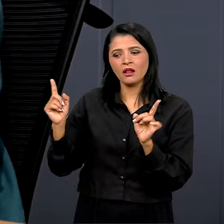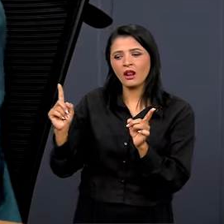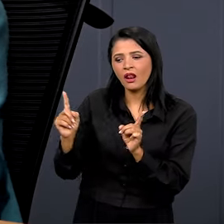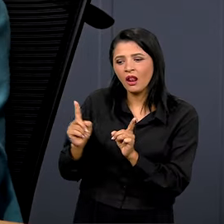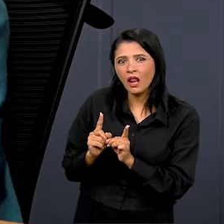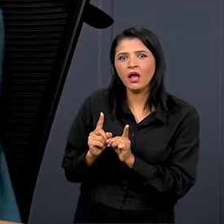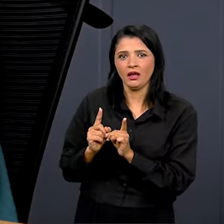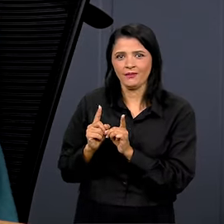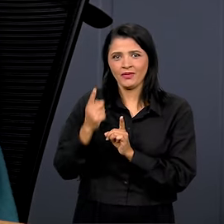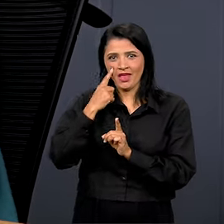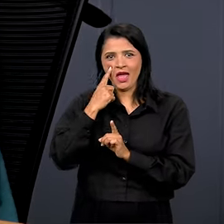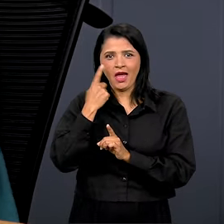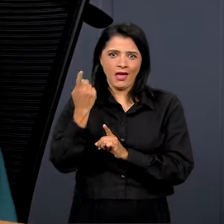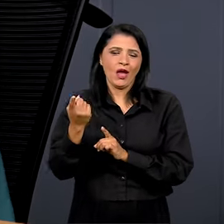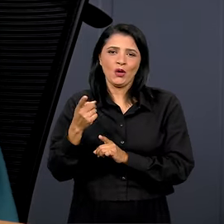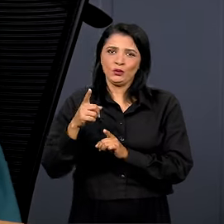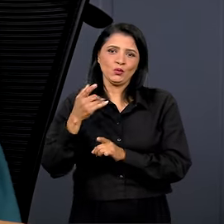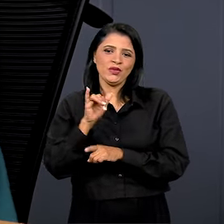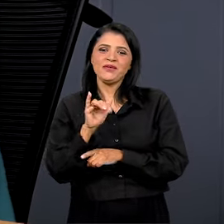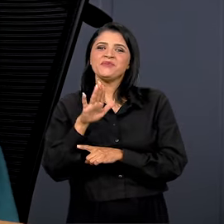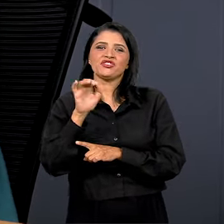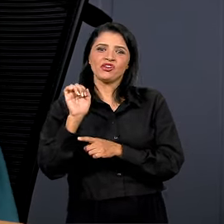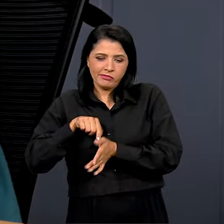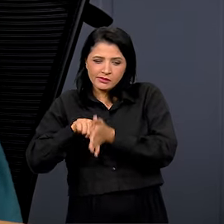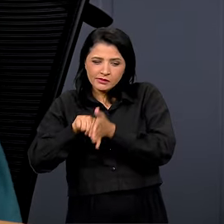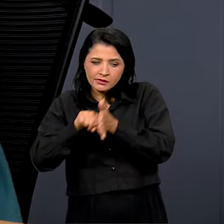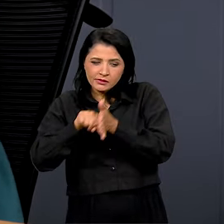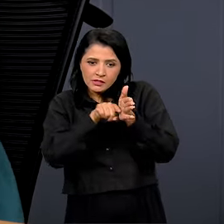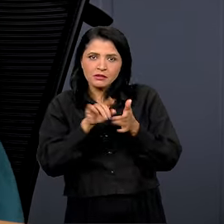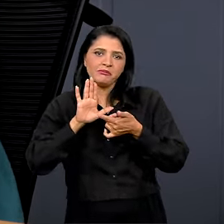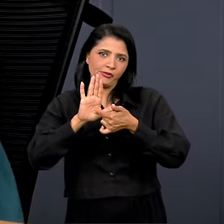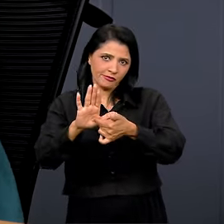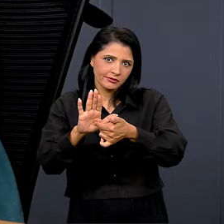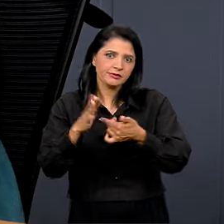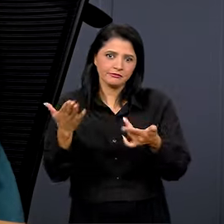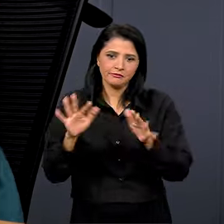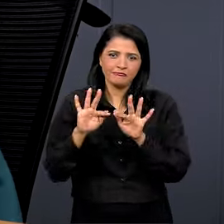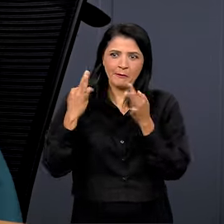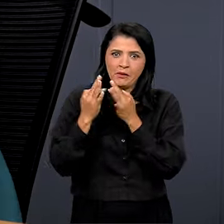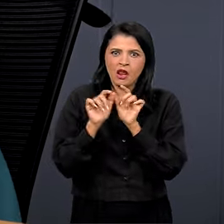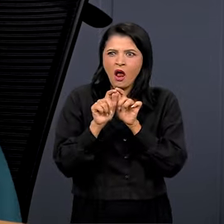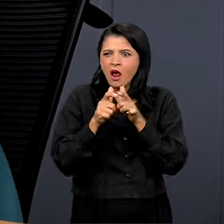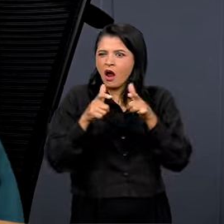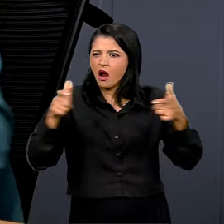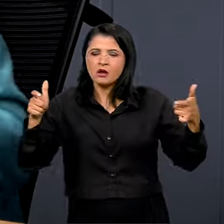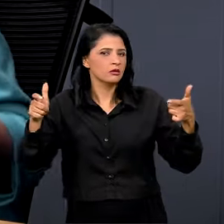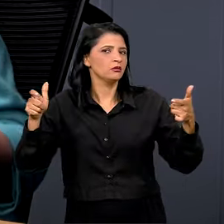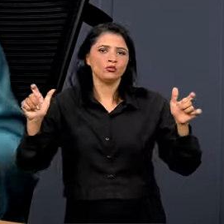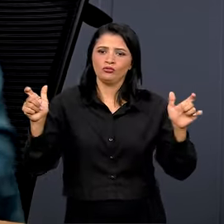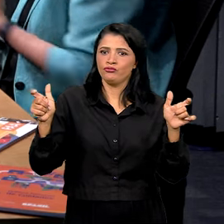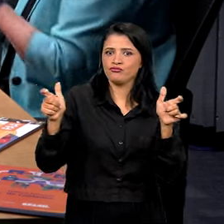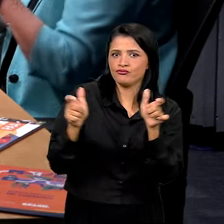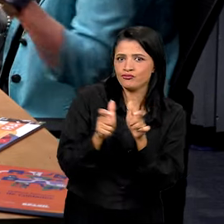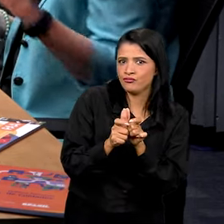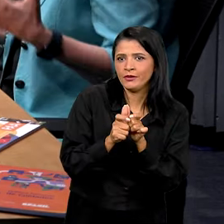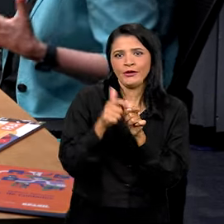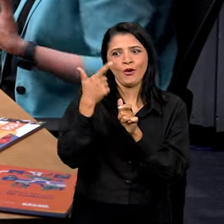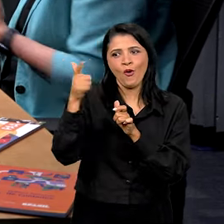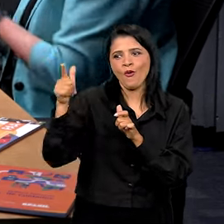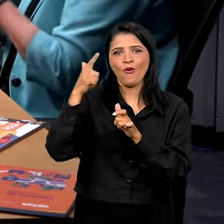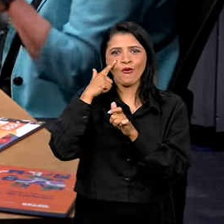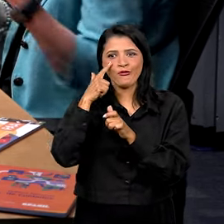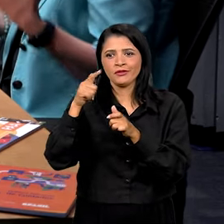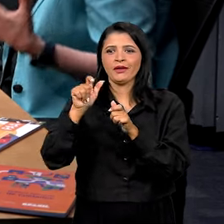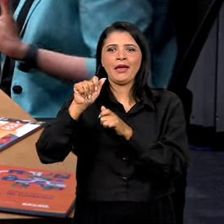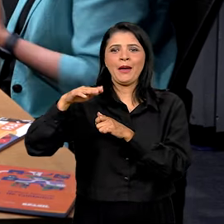menores os dados do do censo do bge mostram isso Eh você não tem mais aquelas famílias eh ampliadas onde